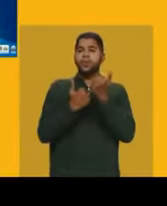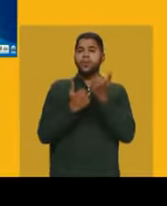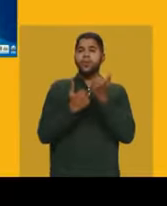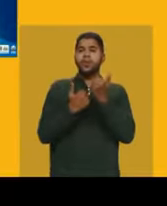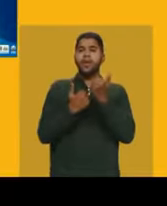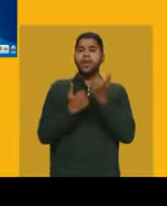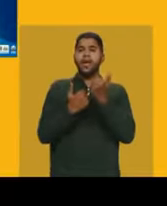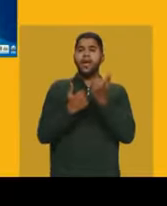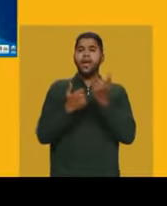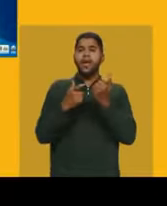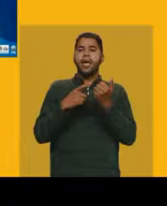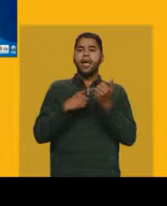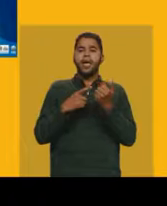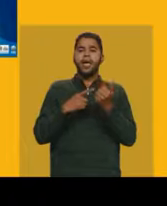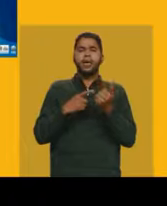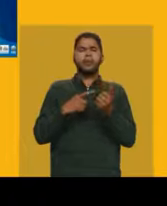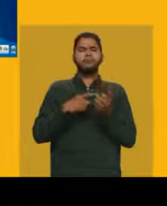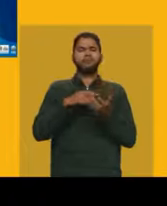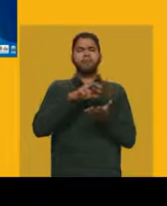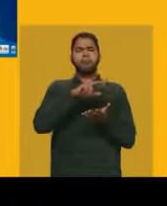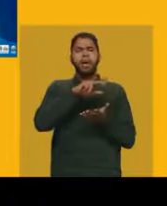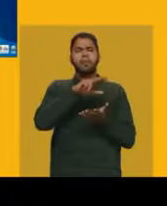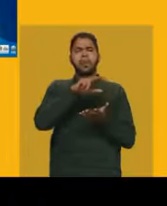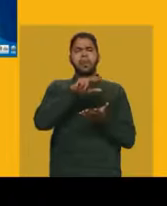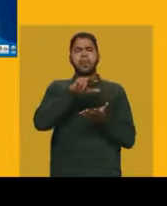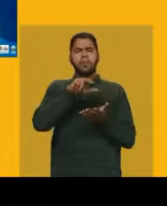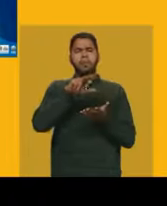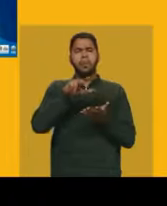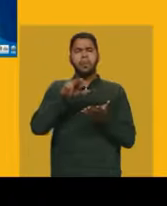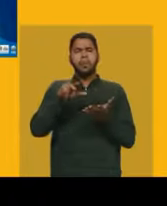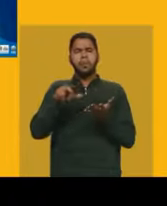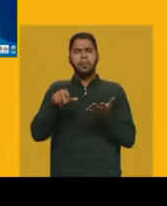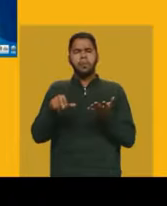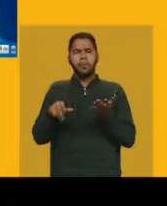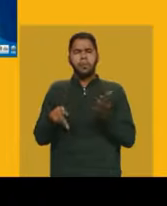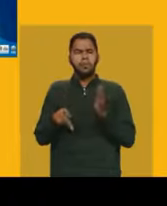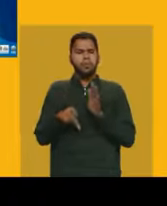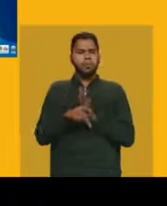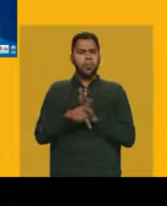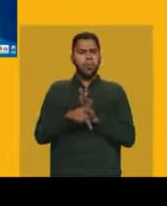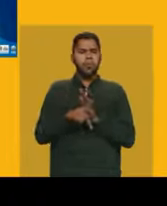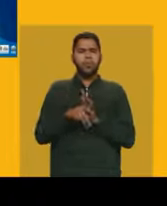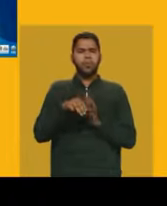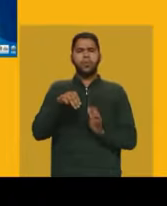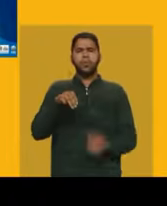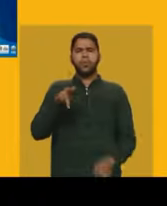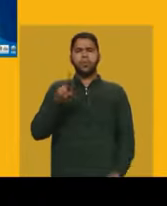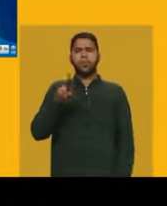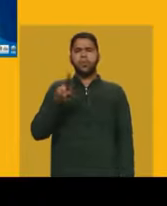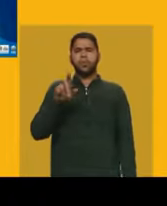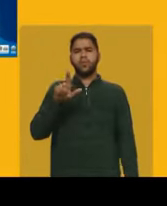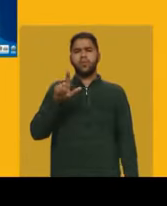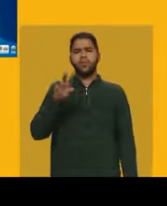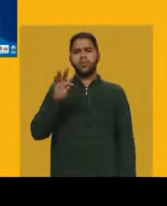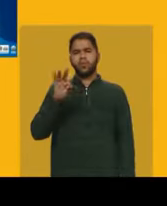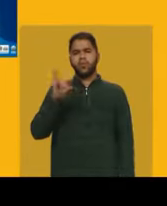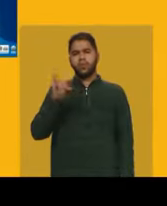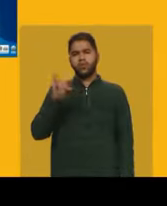a multimodalidade. E o que é multimodalidade? Você sabe?